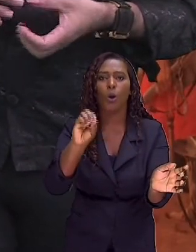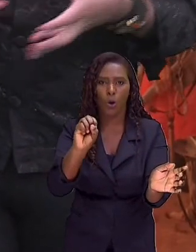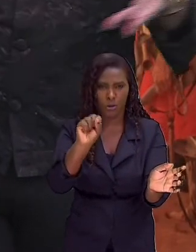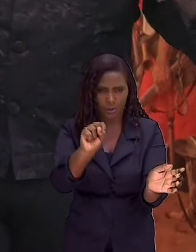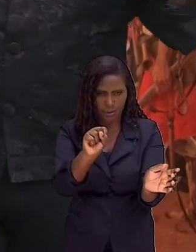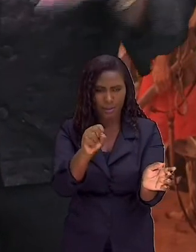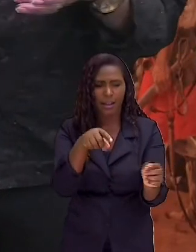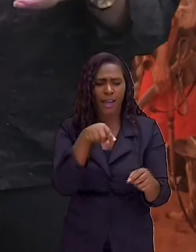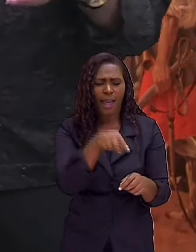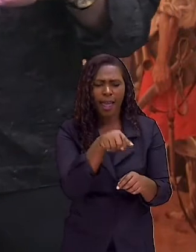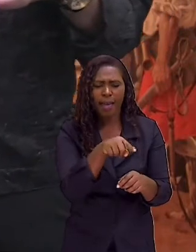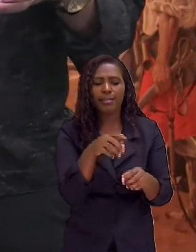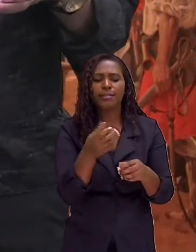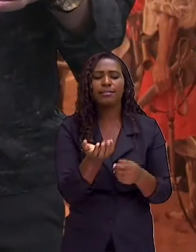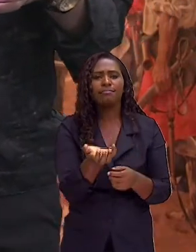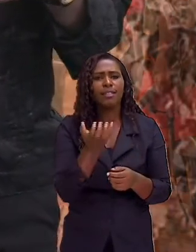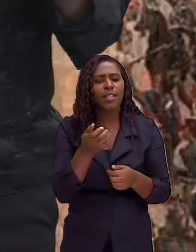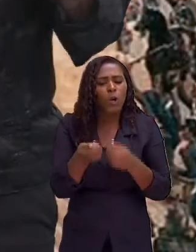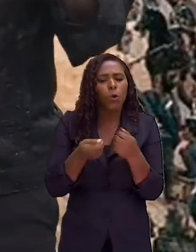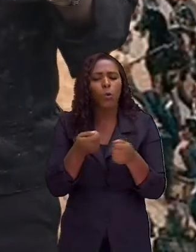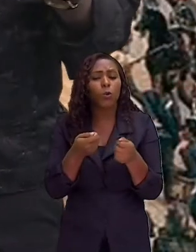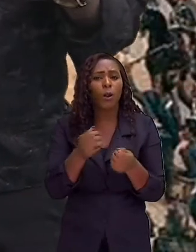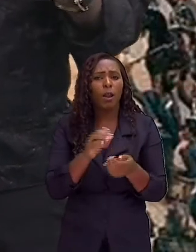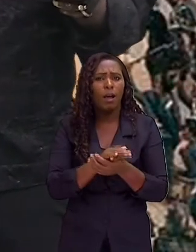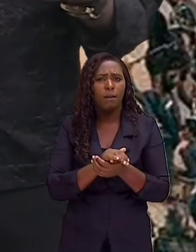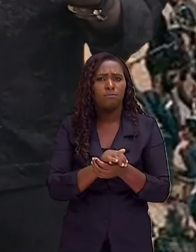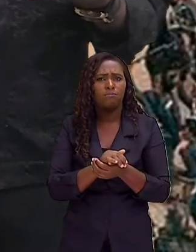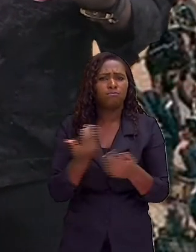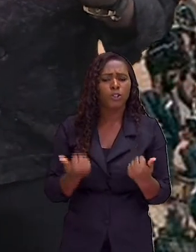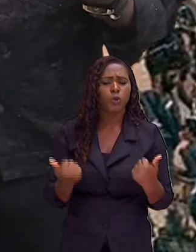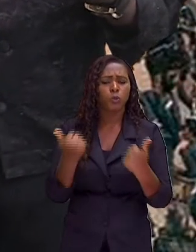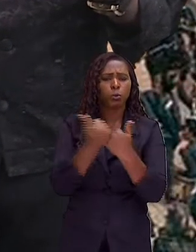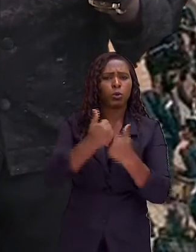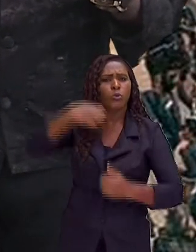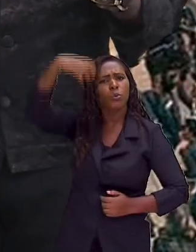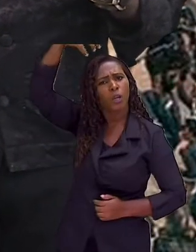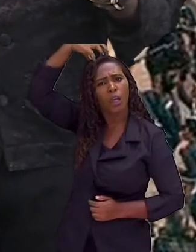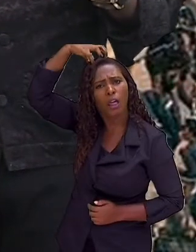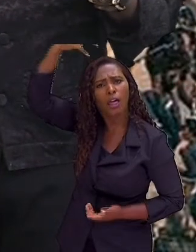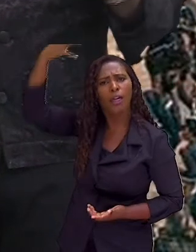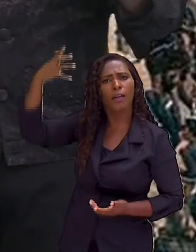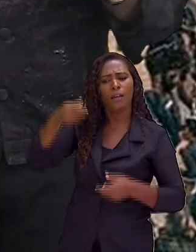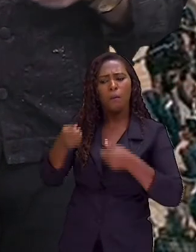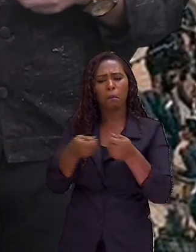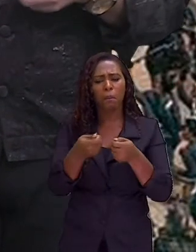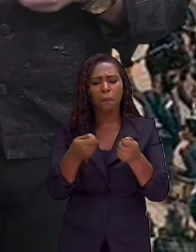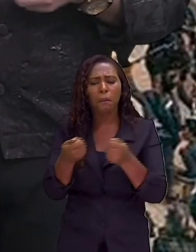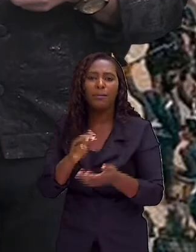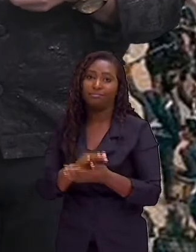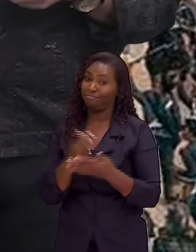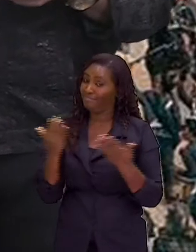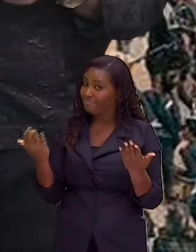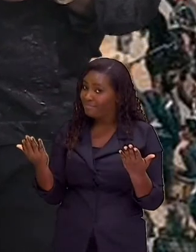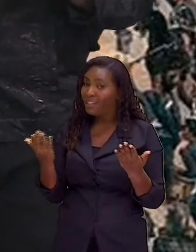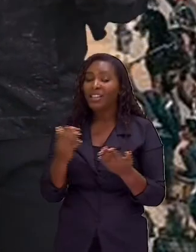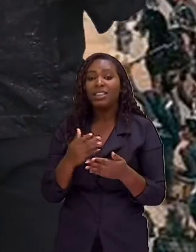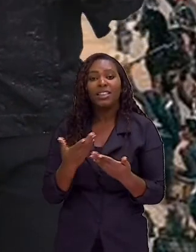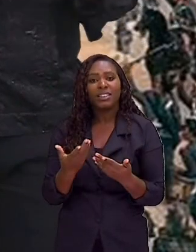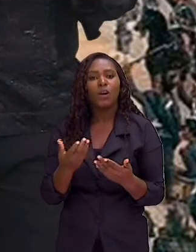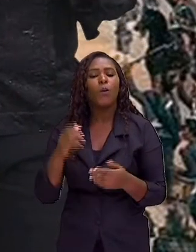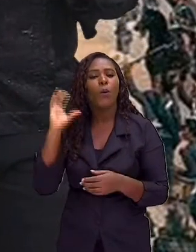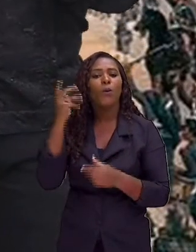de uma junta governativa fiel ao rei espanhol deposto, a proposta de uma